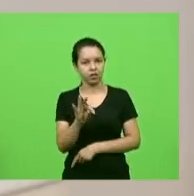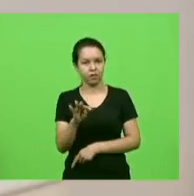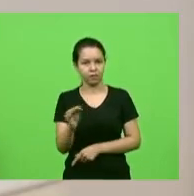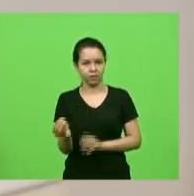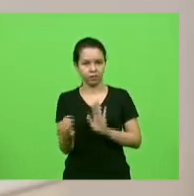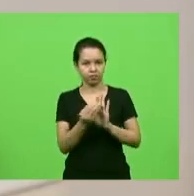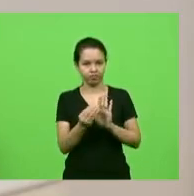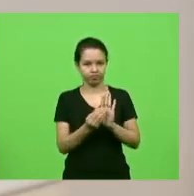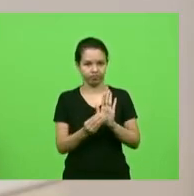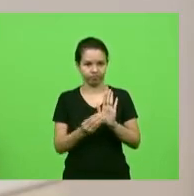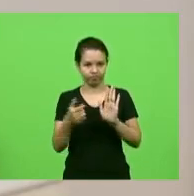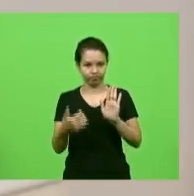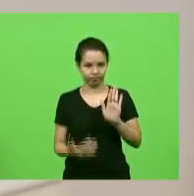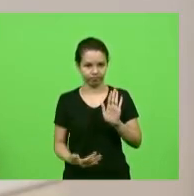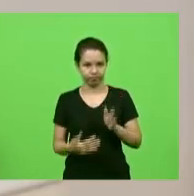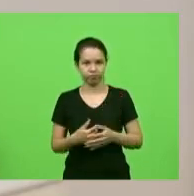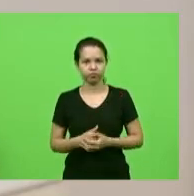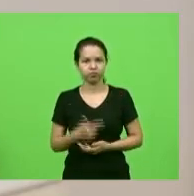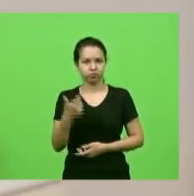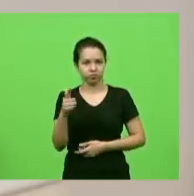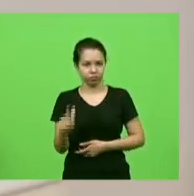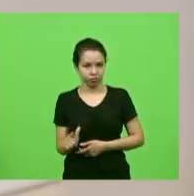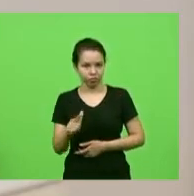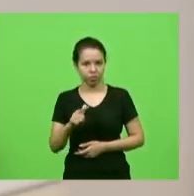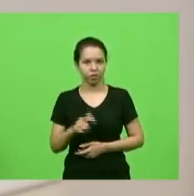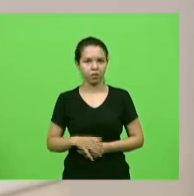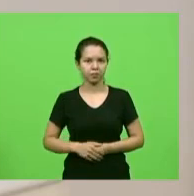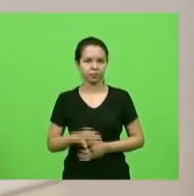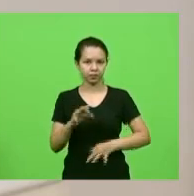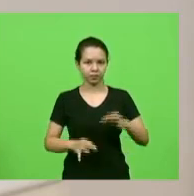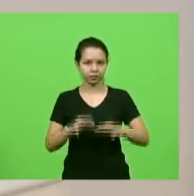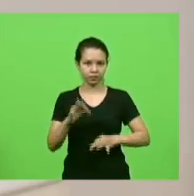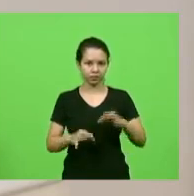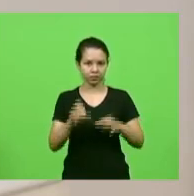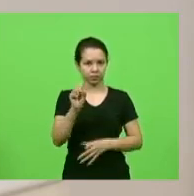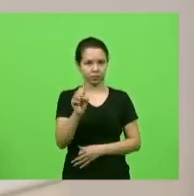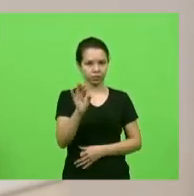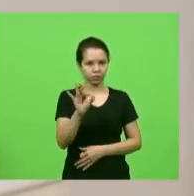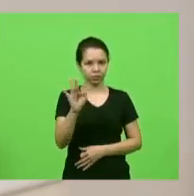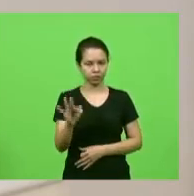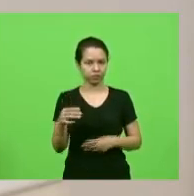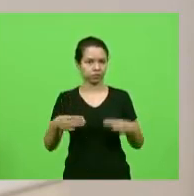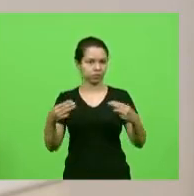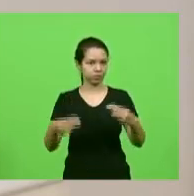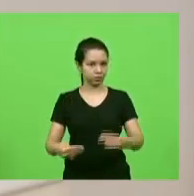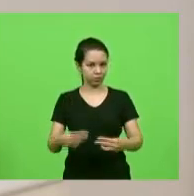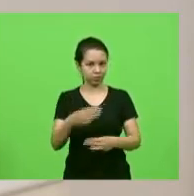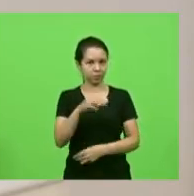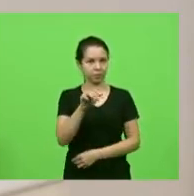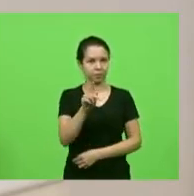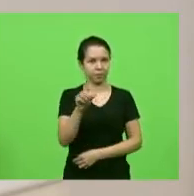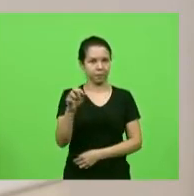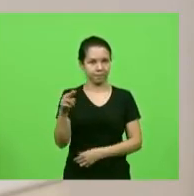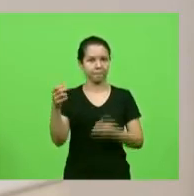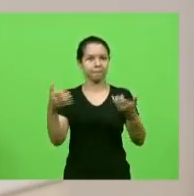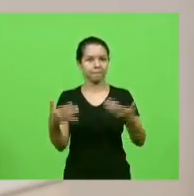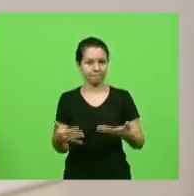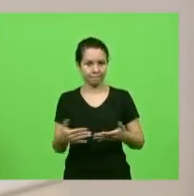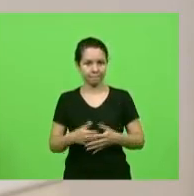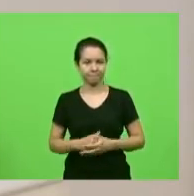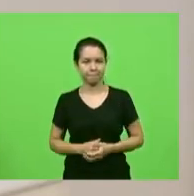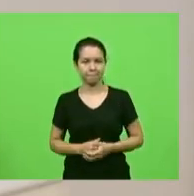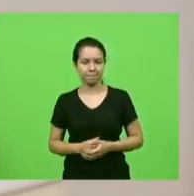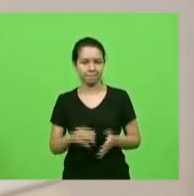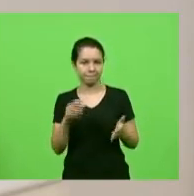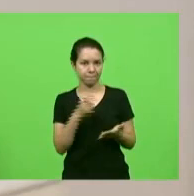outro julgamento também do Supremo Tribunal Federal, o ministro Paulo Brossard destacou, abre aspas, o impeachment não